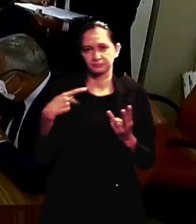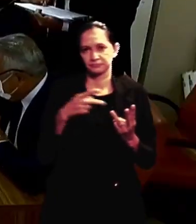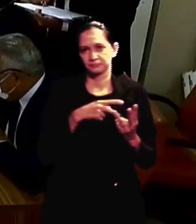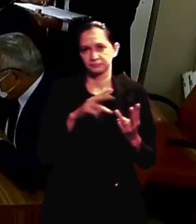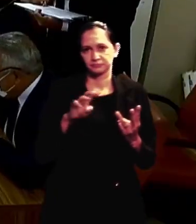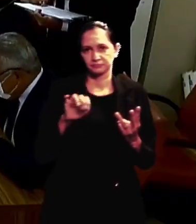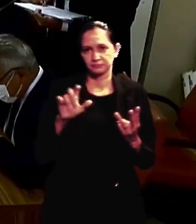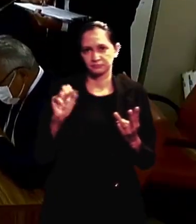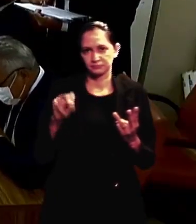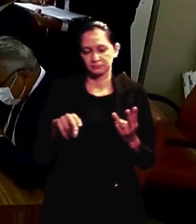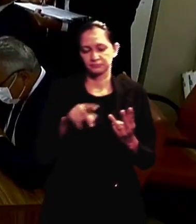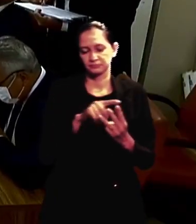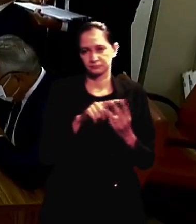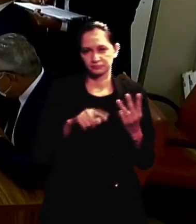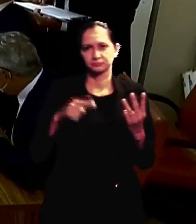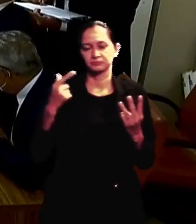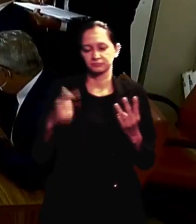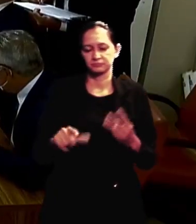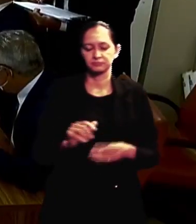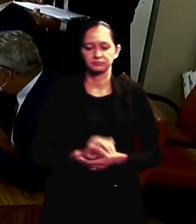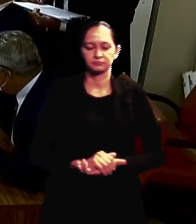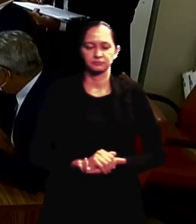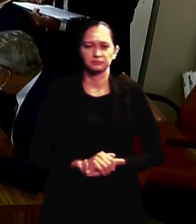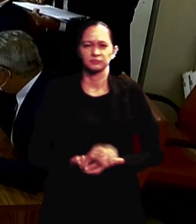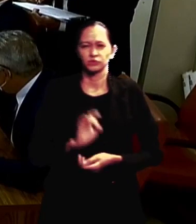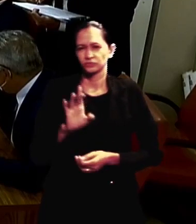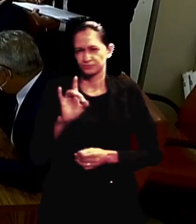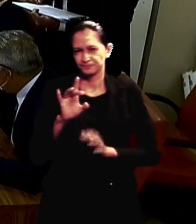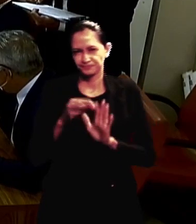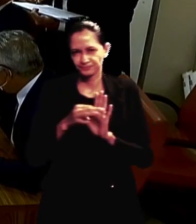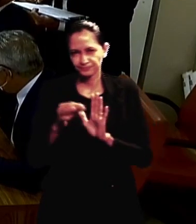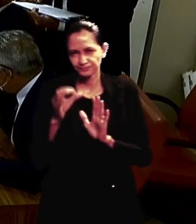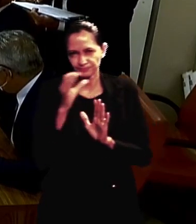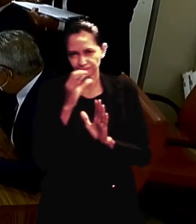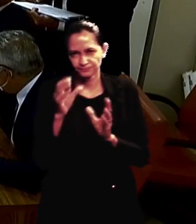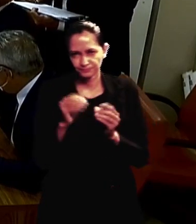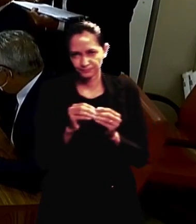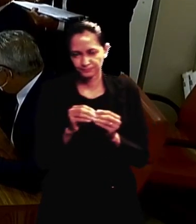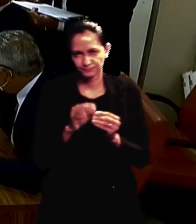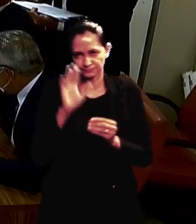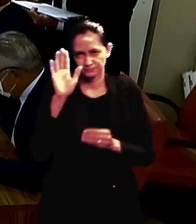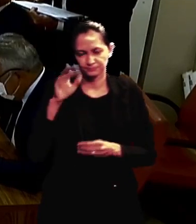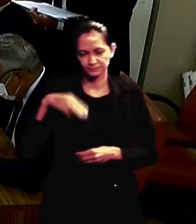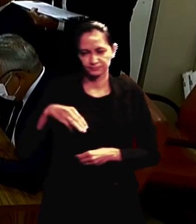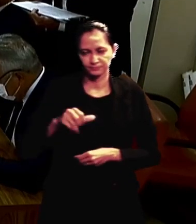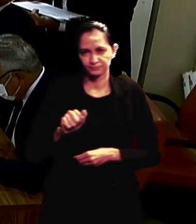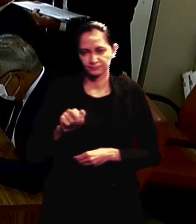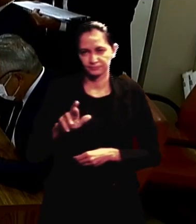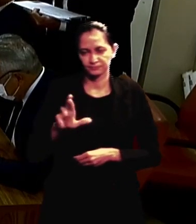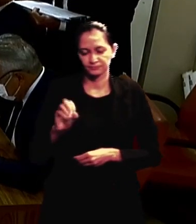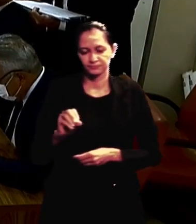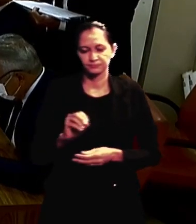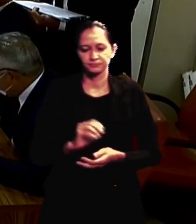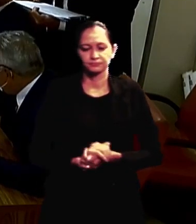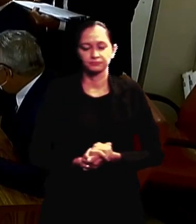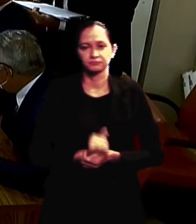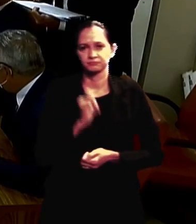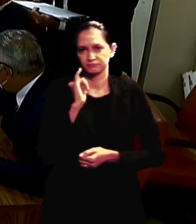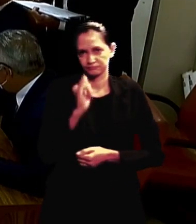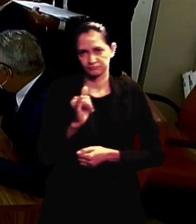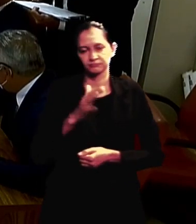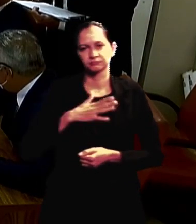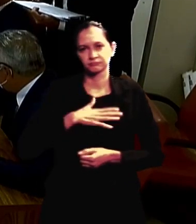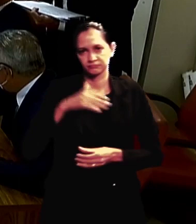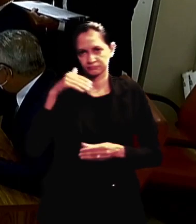Nesse caso. Questão de ordem, presidente. Sim, questão de ordem, vereador Mauro separado, Rubem. E aí talvez, eu não sei, o